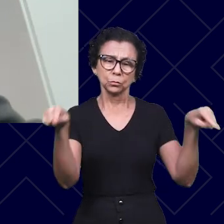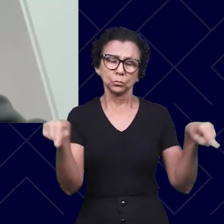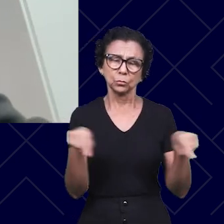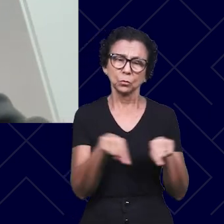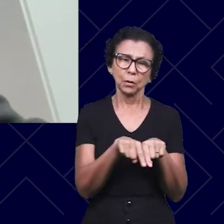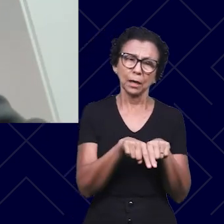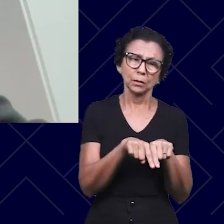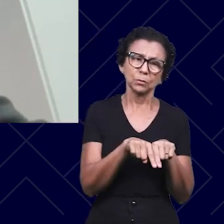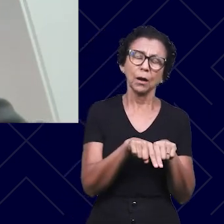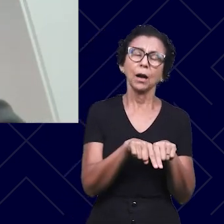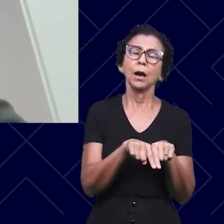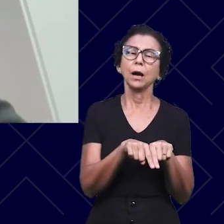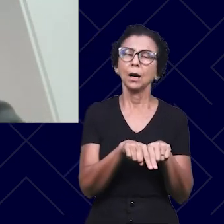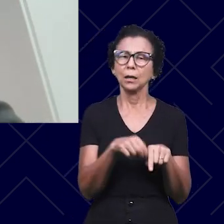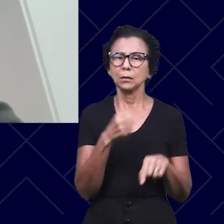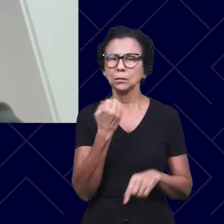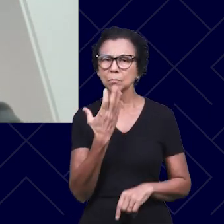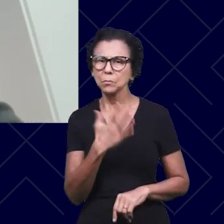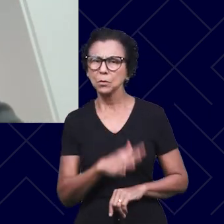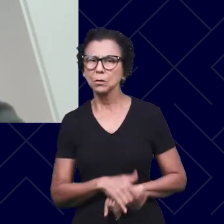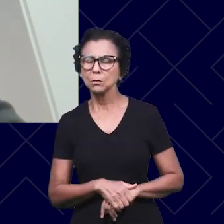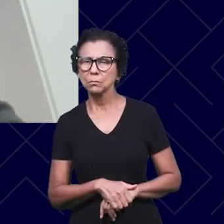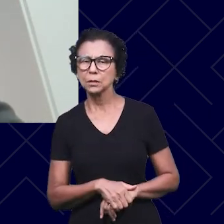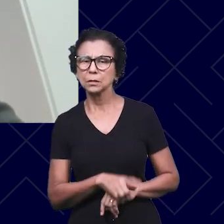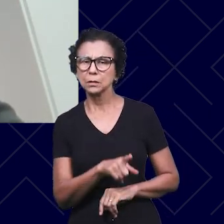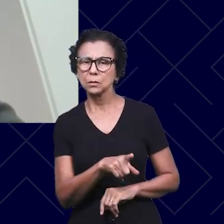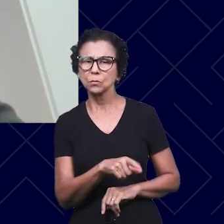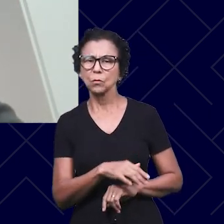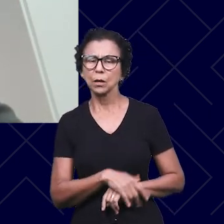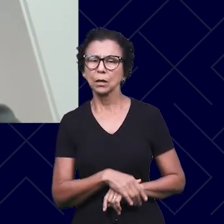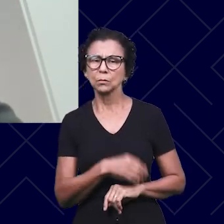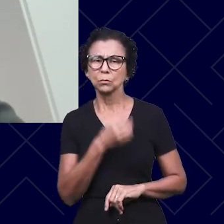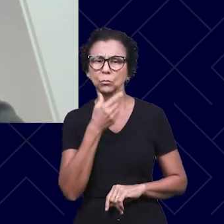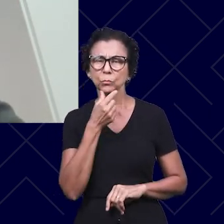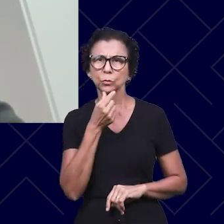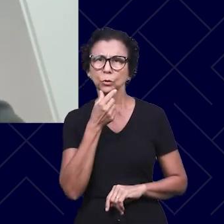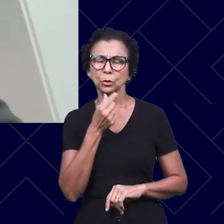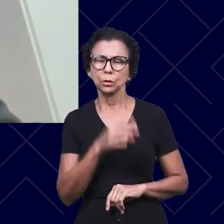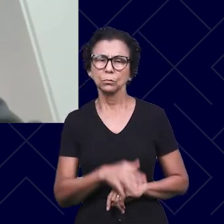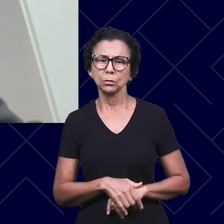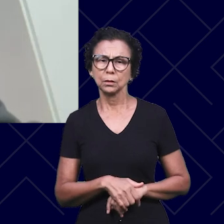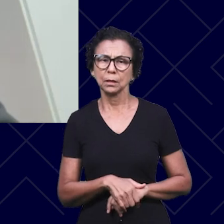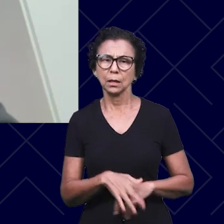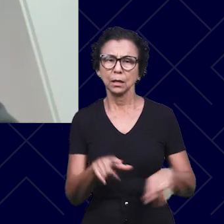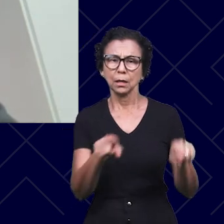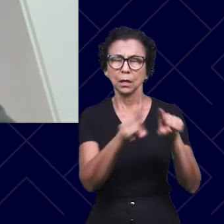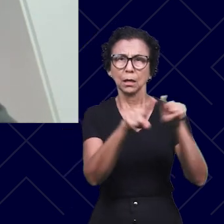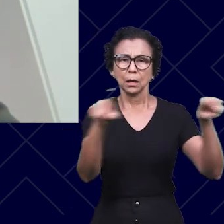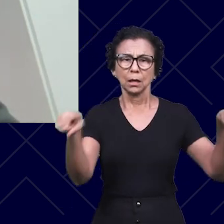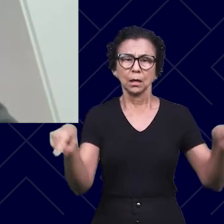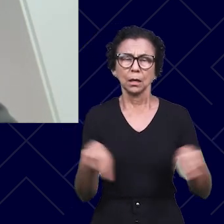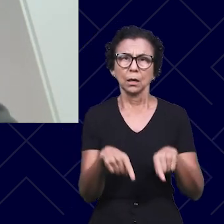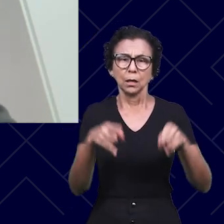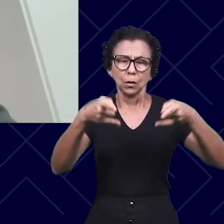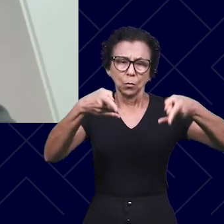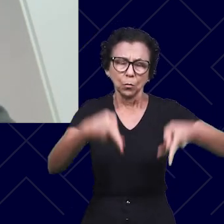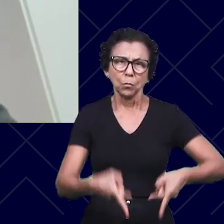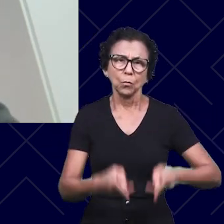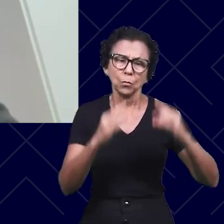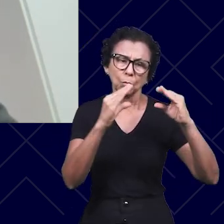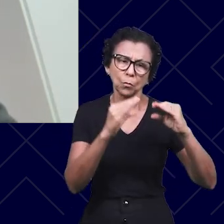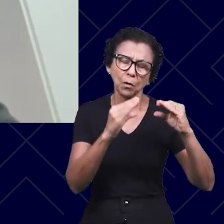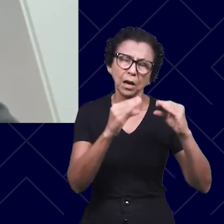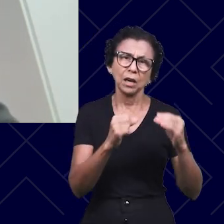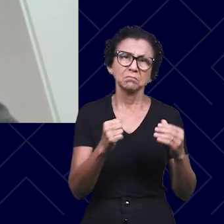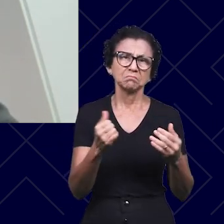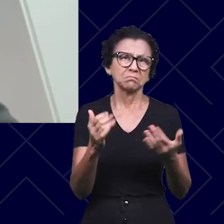vi justamente nesse ambiente, um ambiente muito propício, esse quarto que seria para o meu filho. Porque é um quarto de frente, não tinha muita coisa lá,